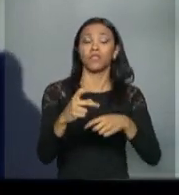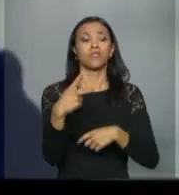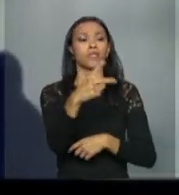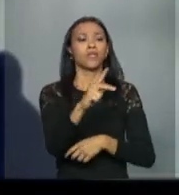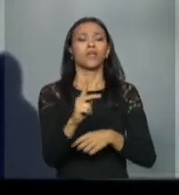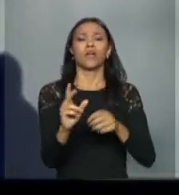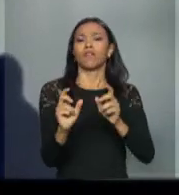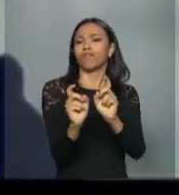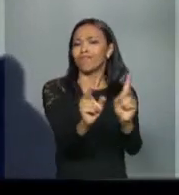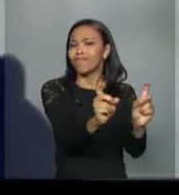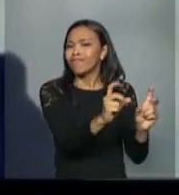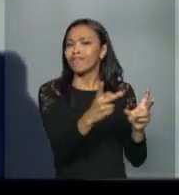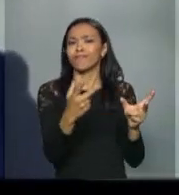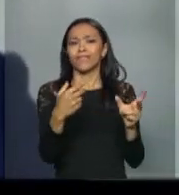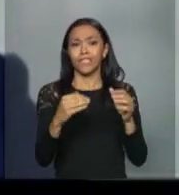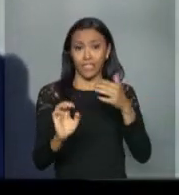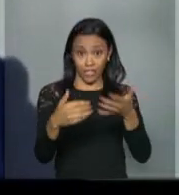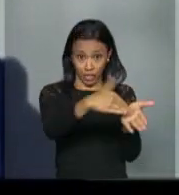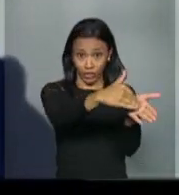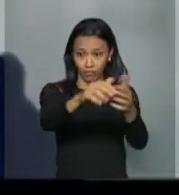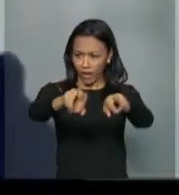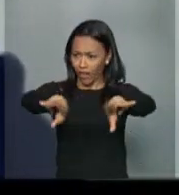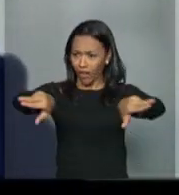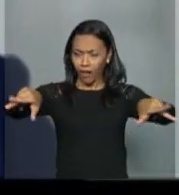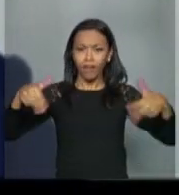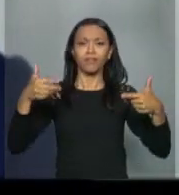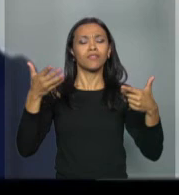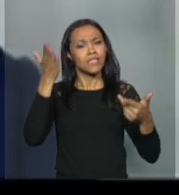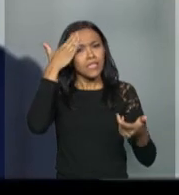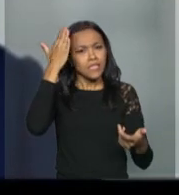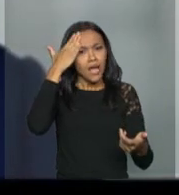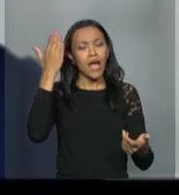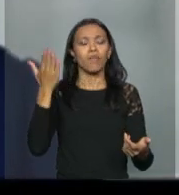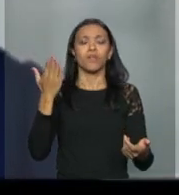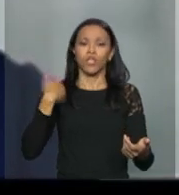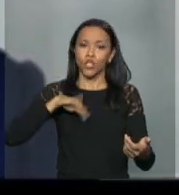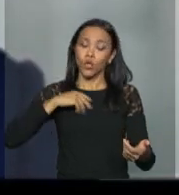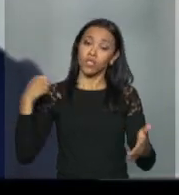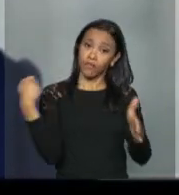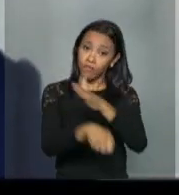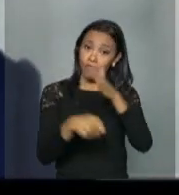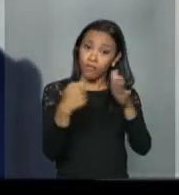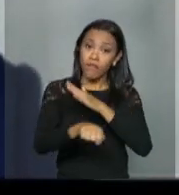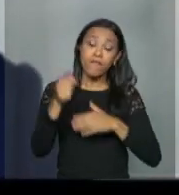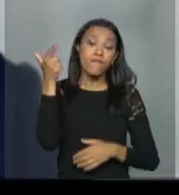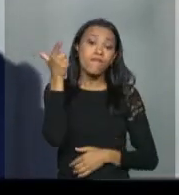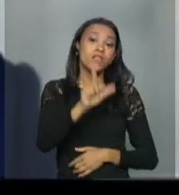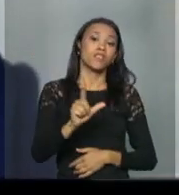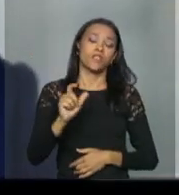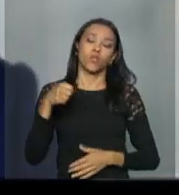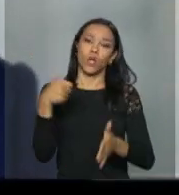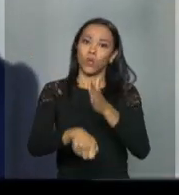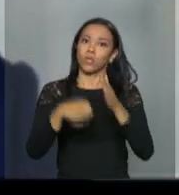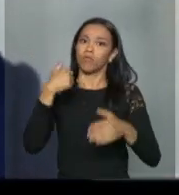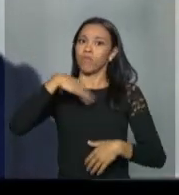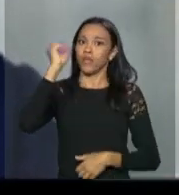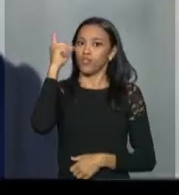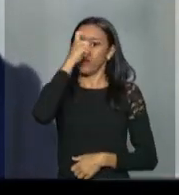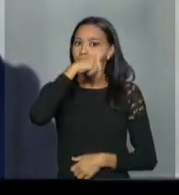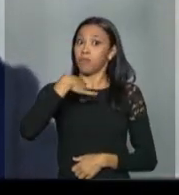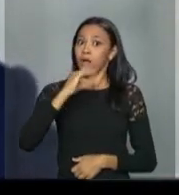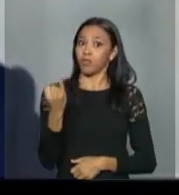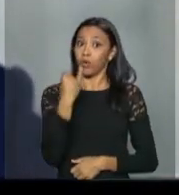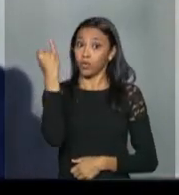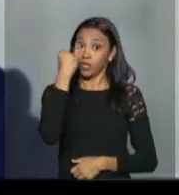e nos escritórios sabem bem que estamos vencendo a luta mais difícil e mais importante, a luta